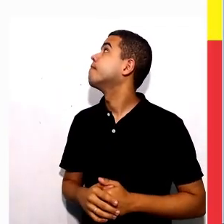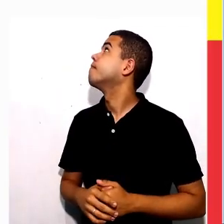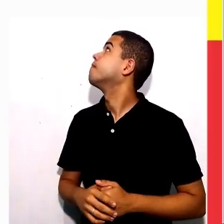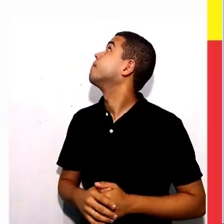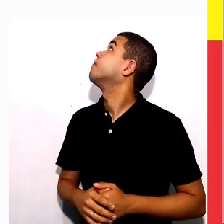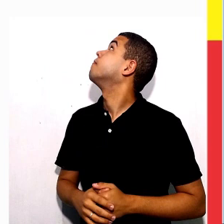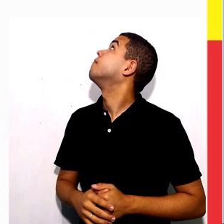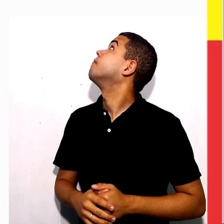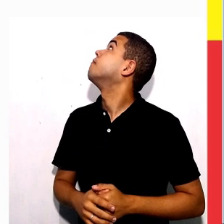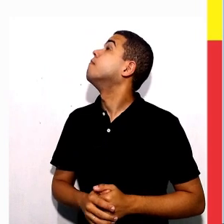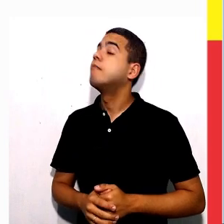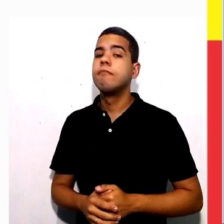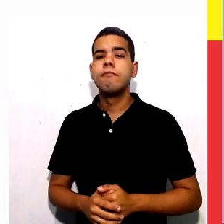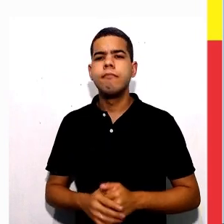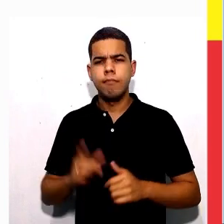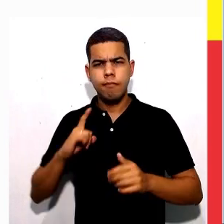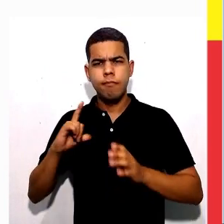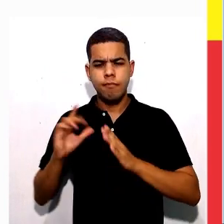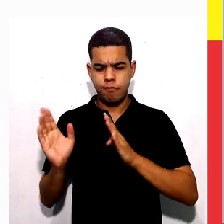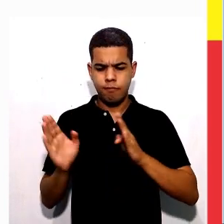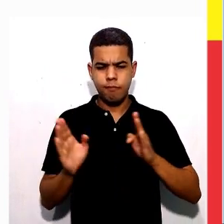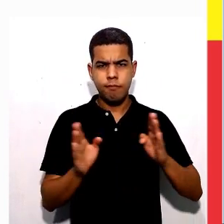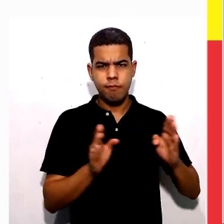Essas caras, existe uma sequência?